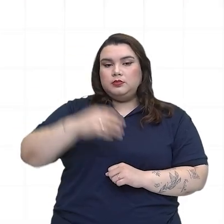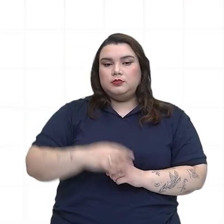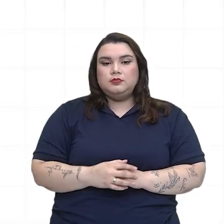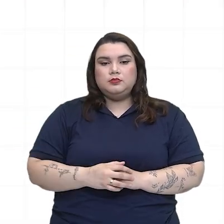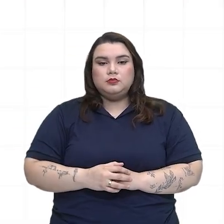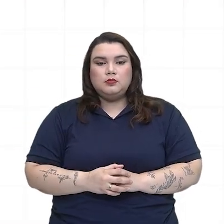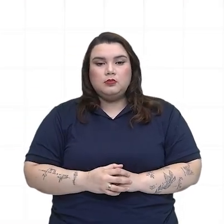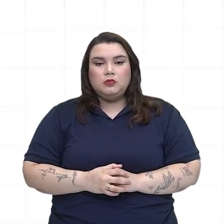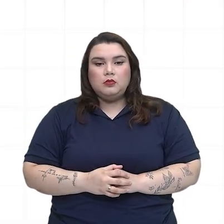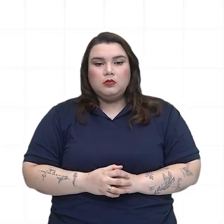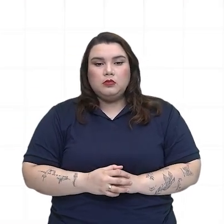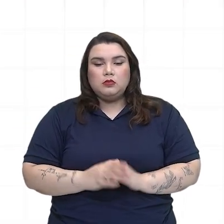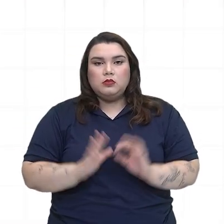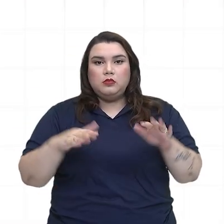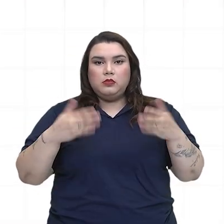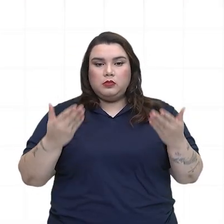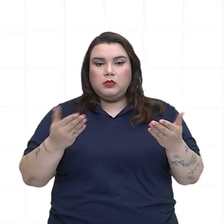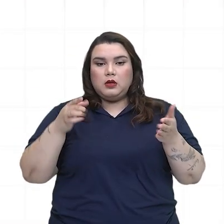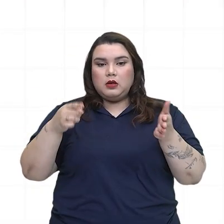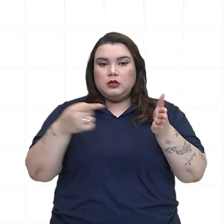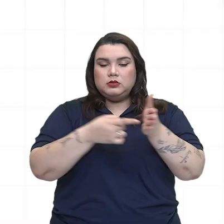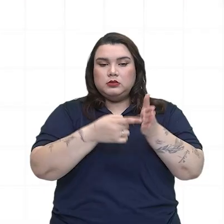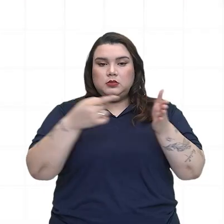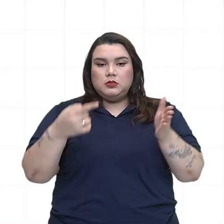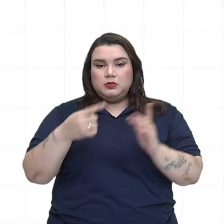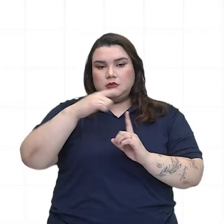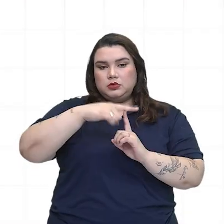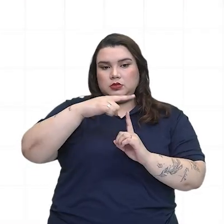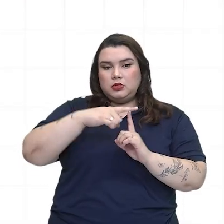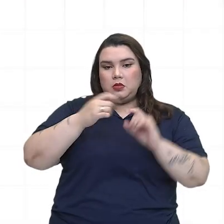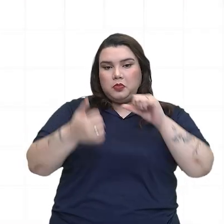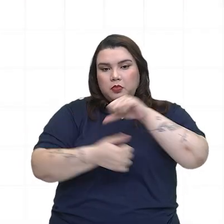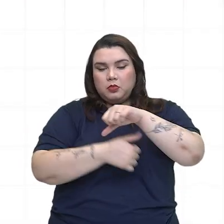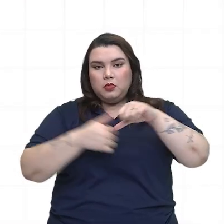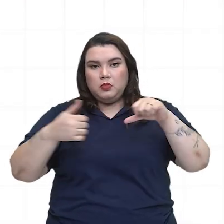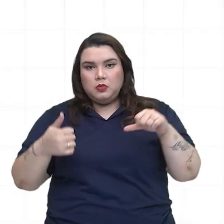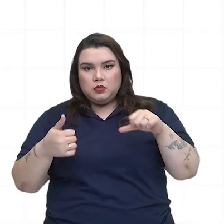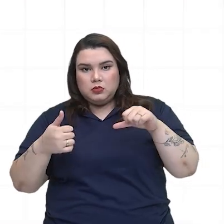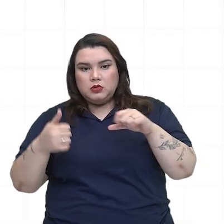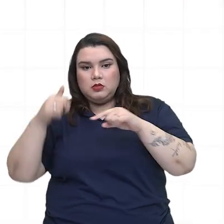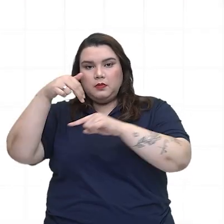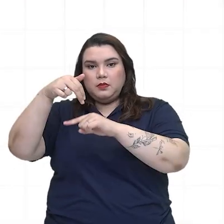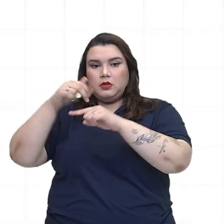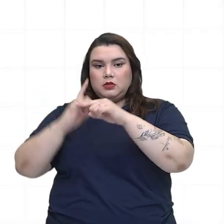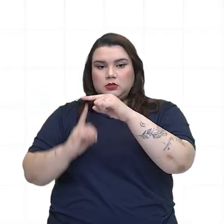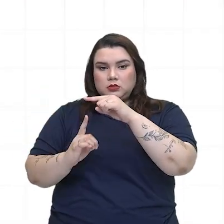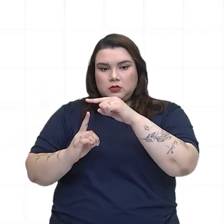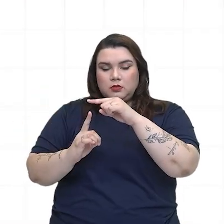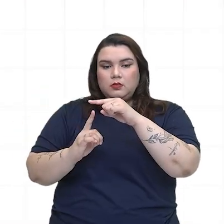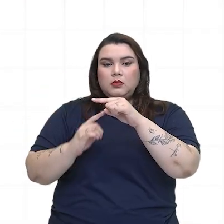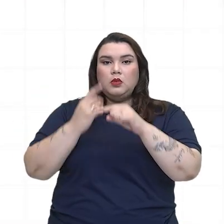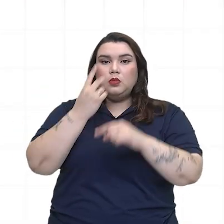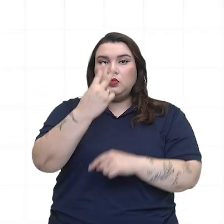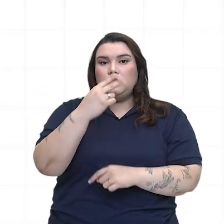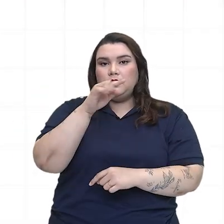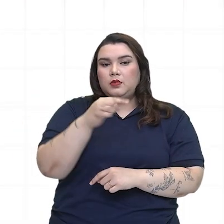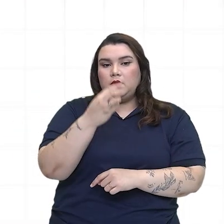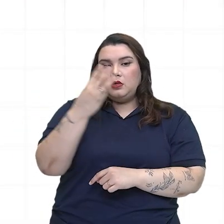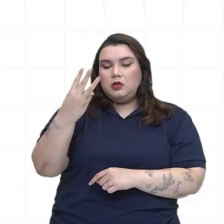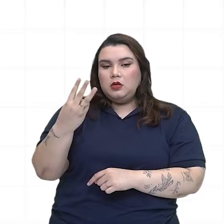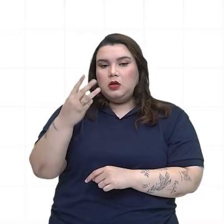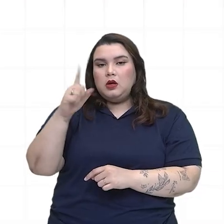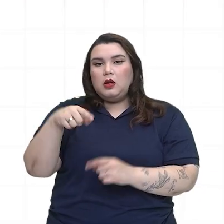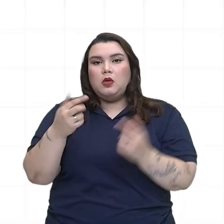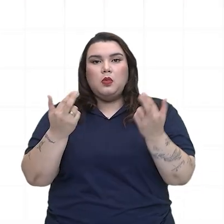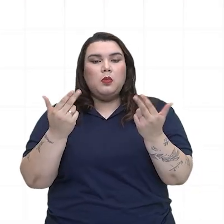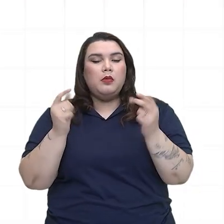Como essa primeira forma é transformando os fatores em frações, o 2,3 ele é o mesmo